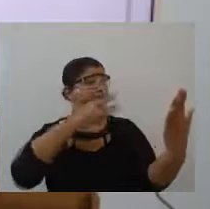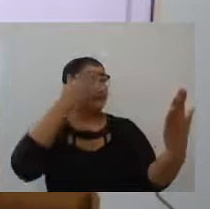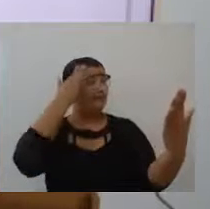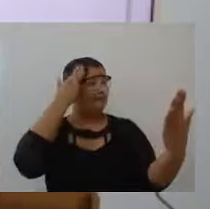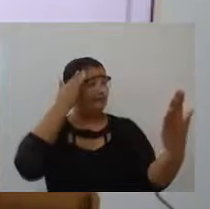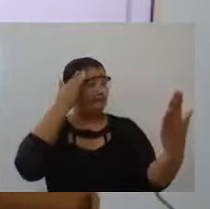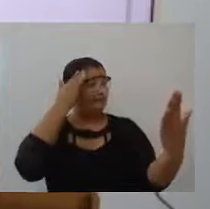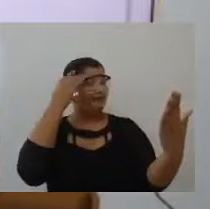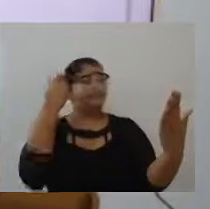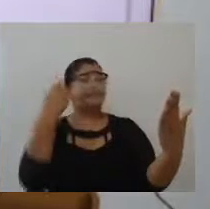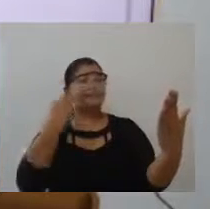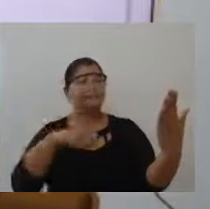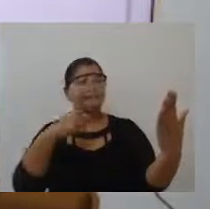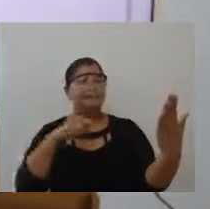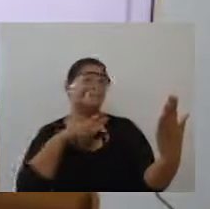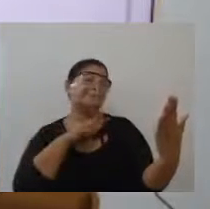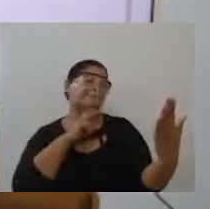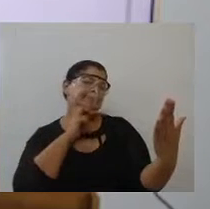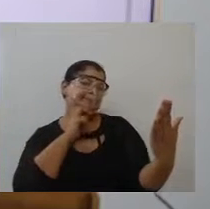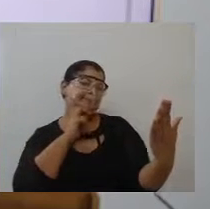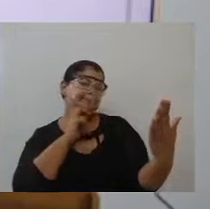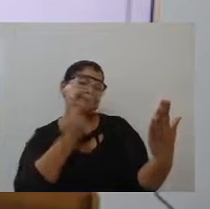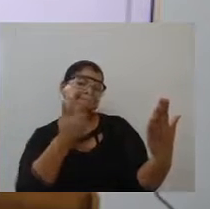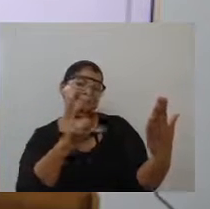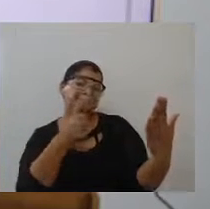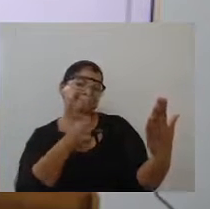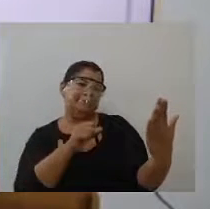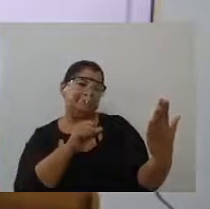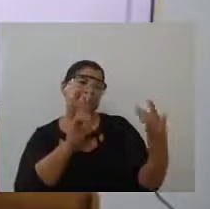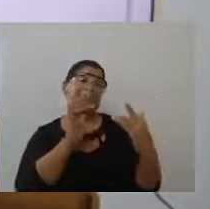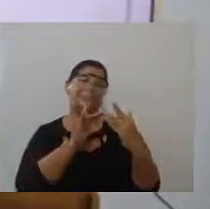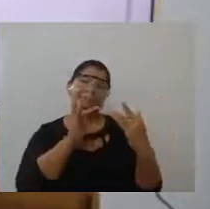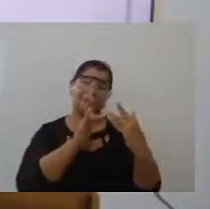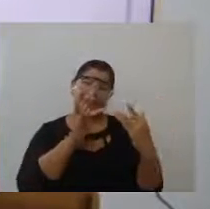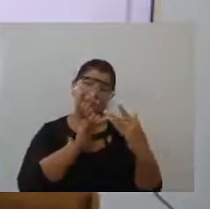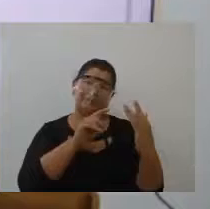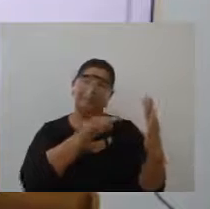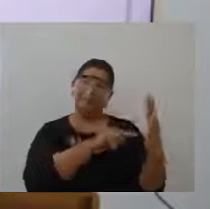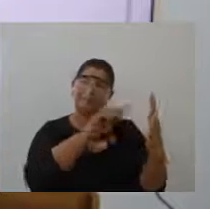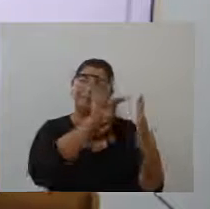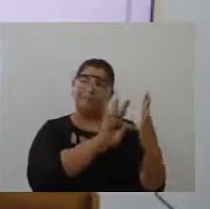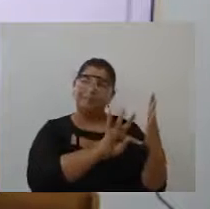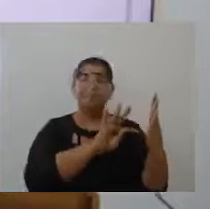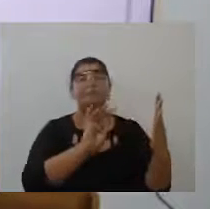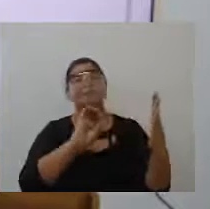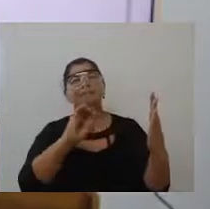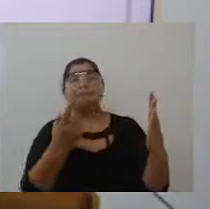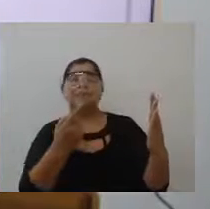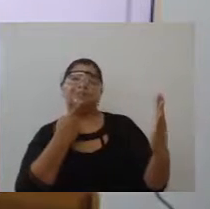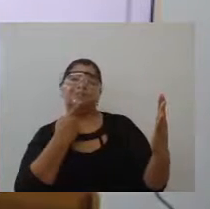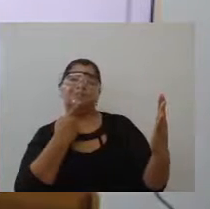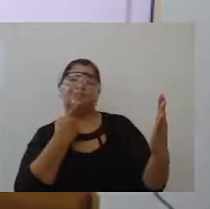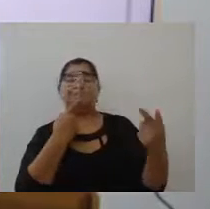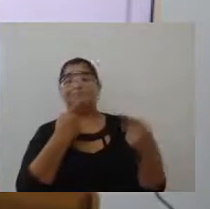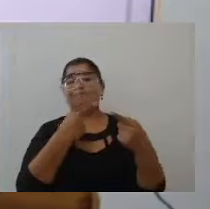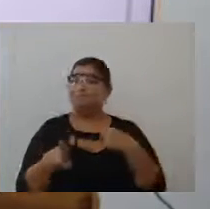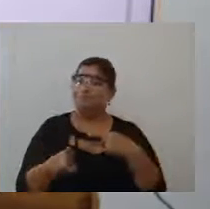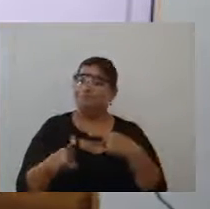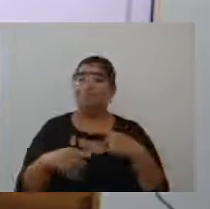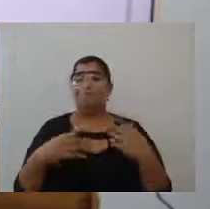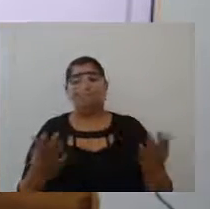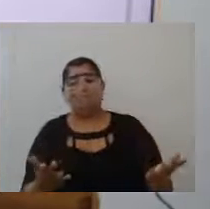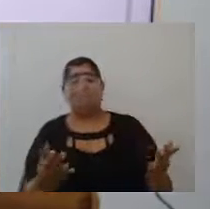pouco mais além, você tem que apreciar. Você pode concordar com o texto ou você pode discordar. Você pode achar